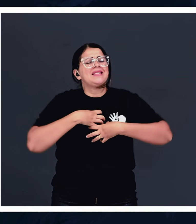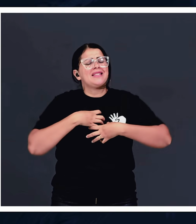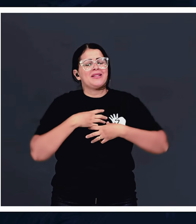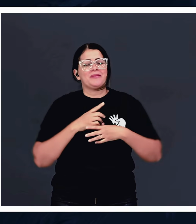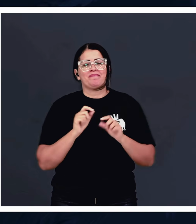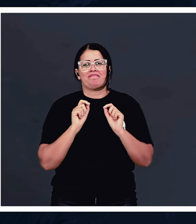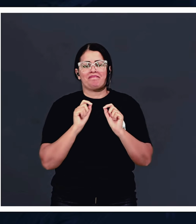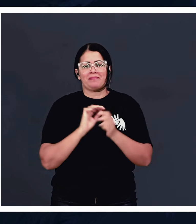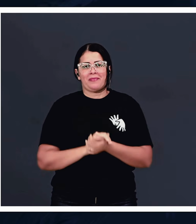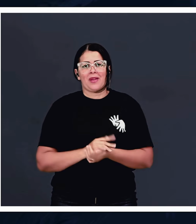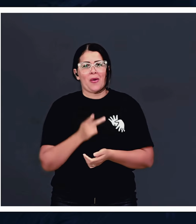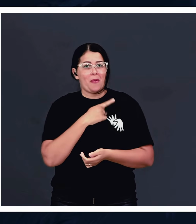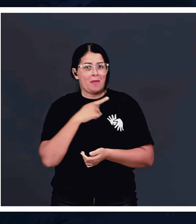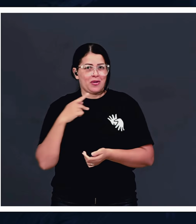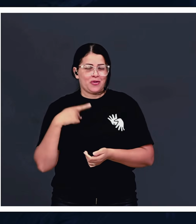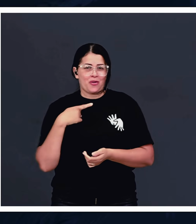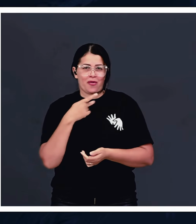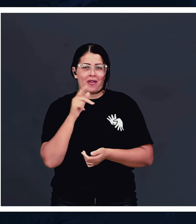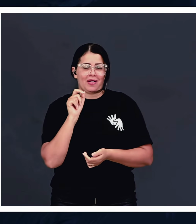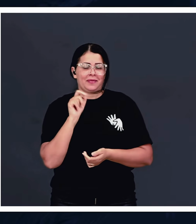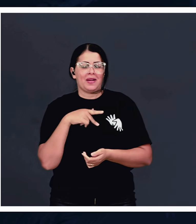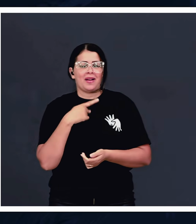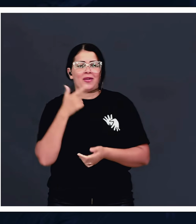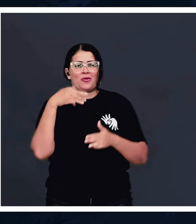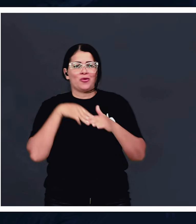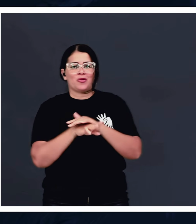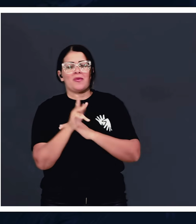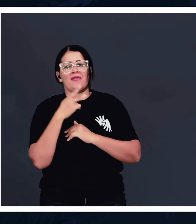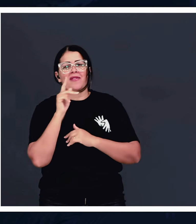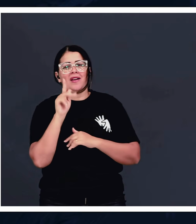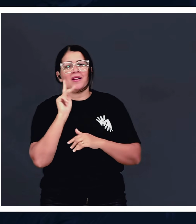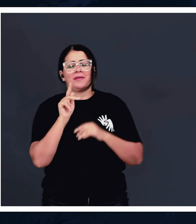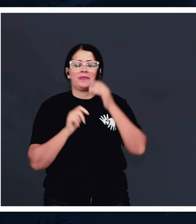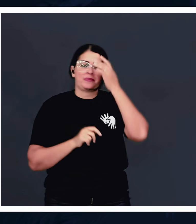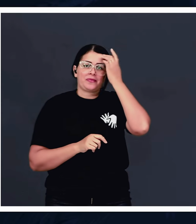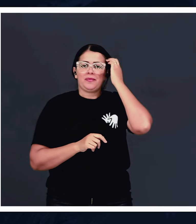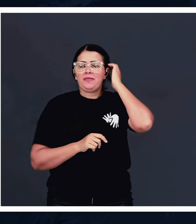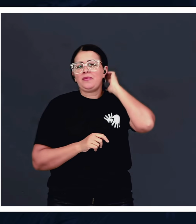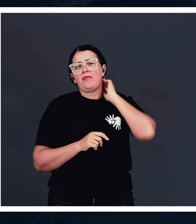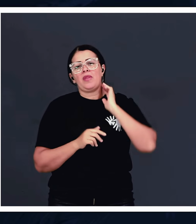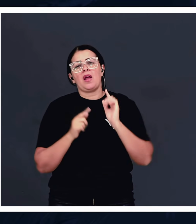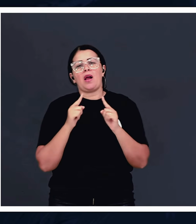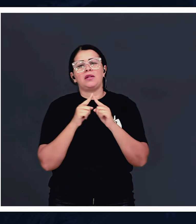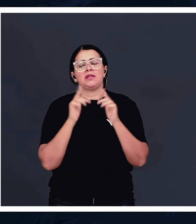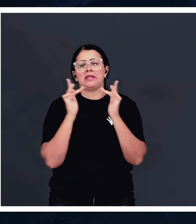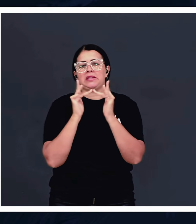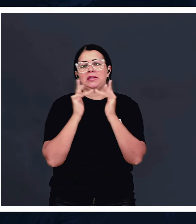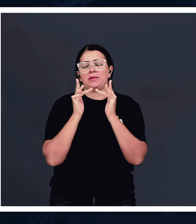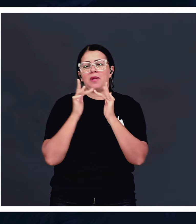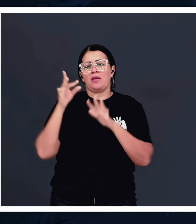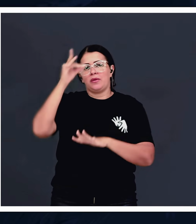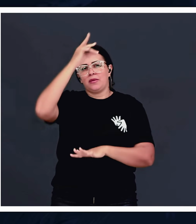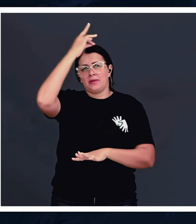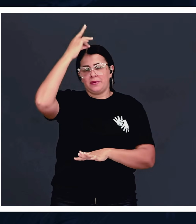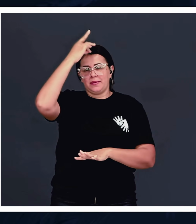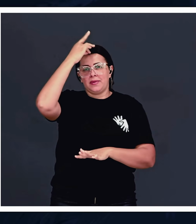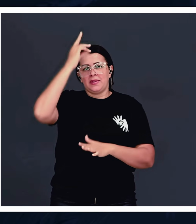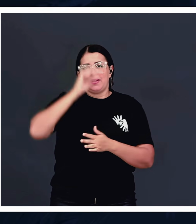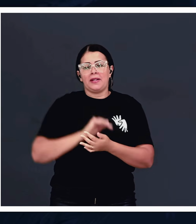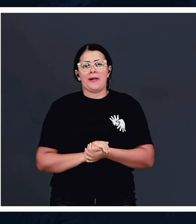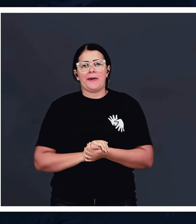O pastor Zuélio costuma sempre falar assim, né, quando ele vai falar sobre essa intimidade com o Espírito Santo, usando